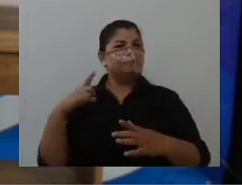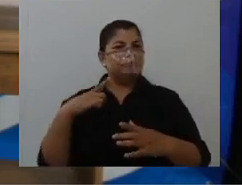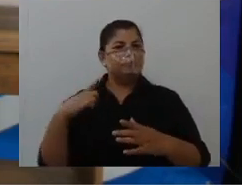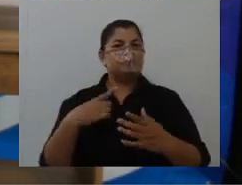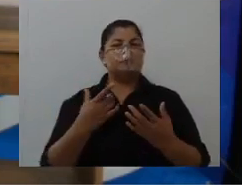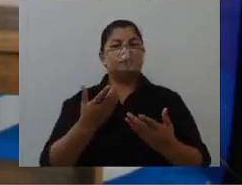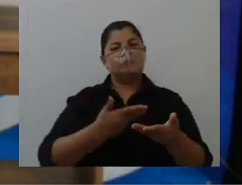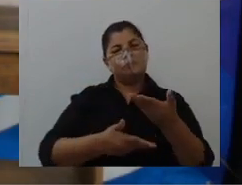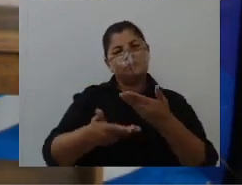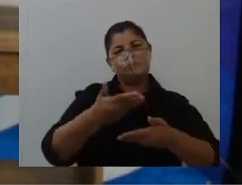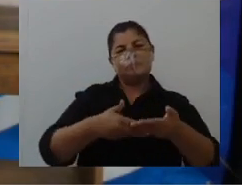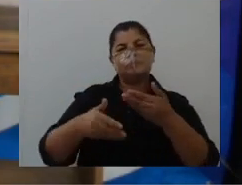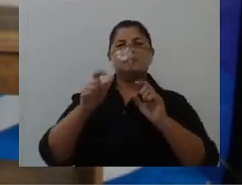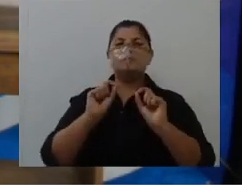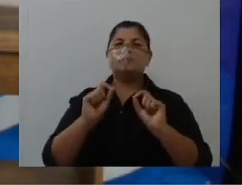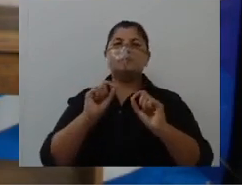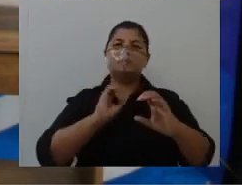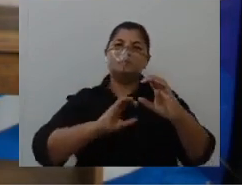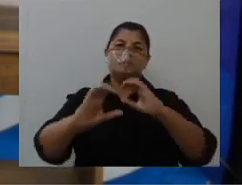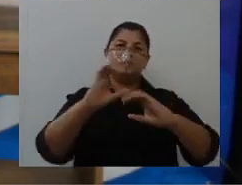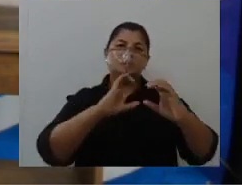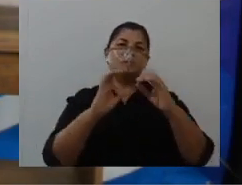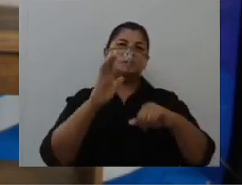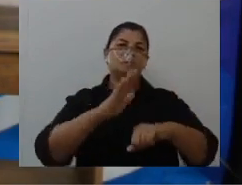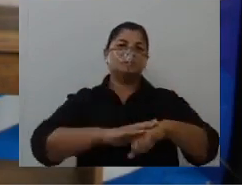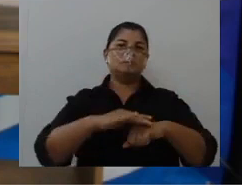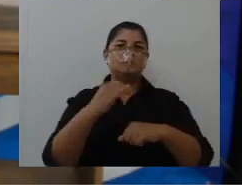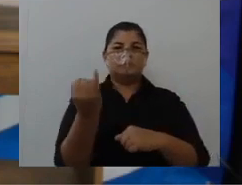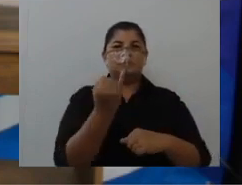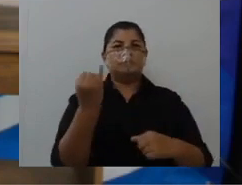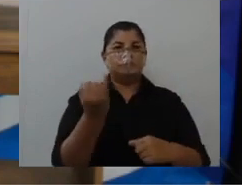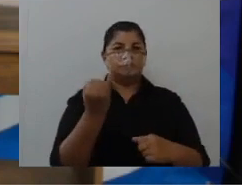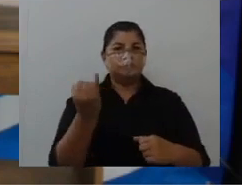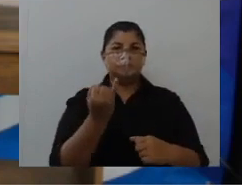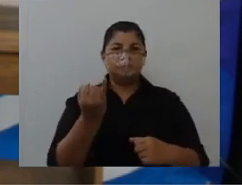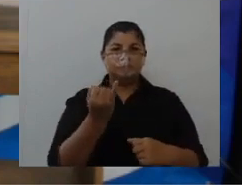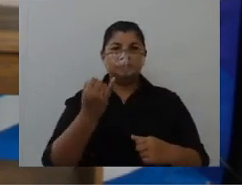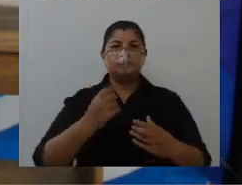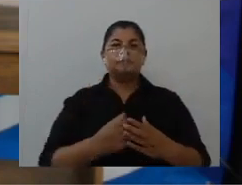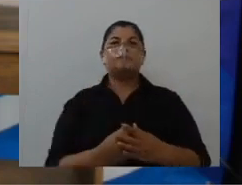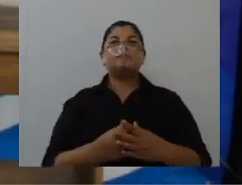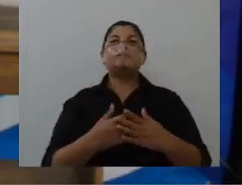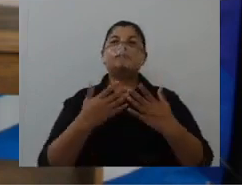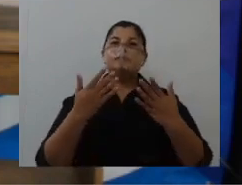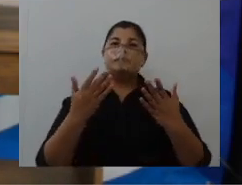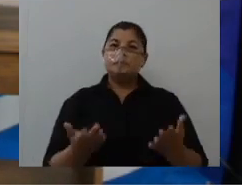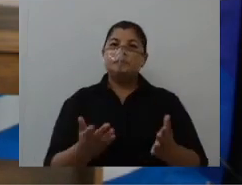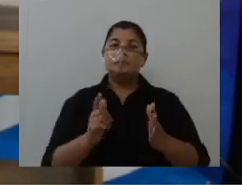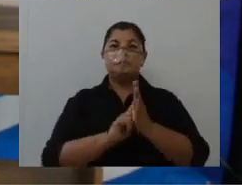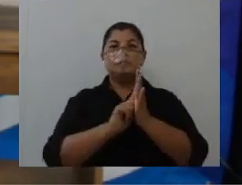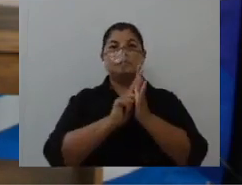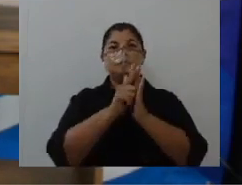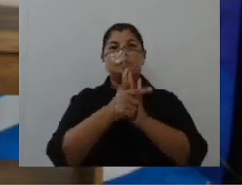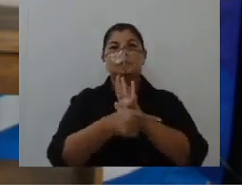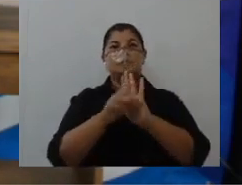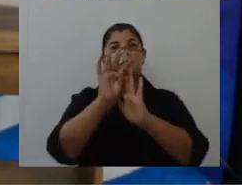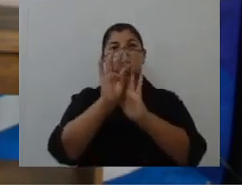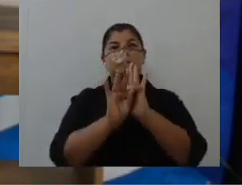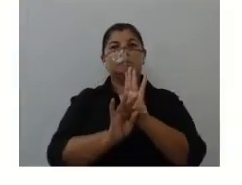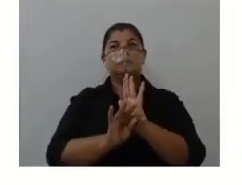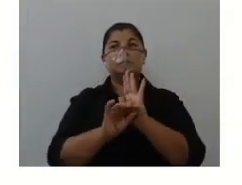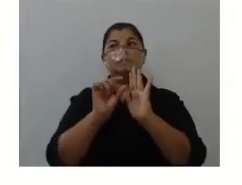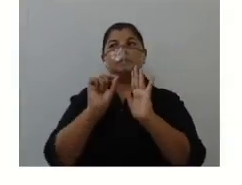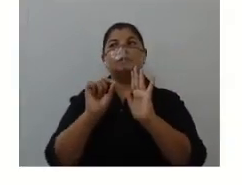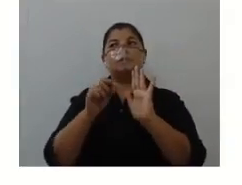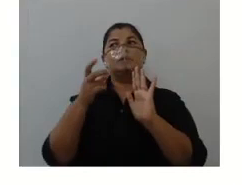de comunicação. O propósito é a comunicação, tá bom? Vamos dar uma olhada aqui. E aí, quando eu falo em gêneros textuais, eu tenho que lembrar disso,